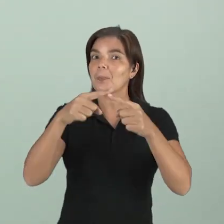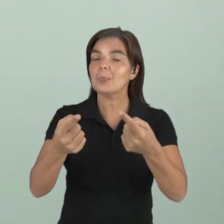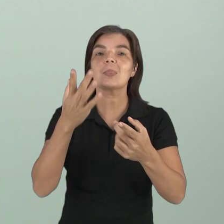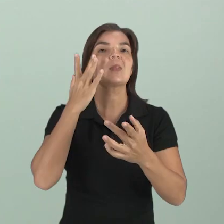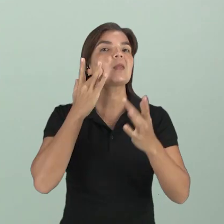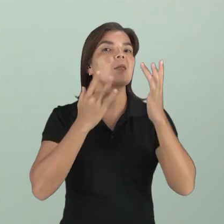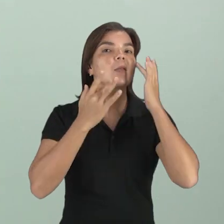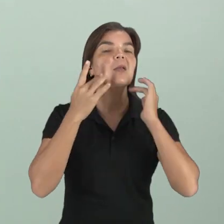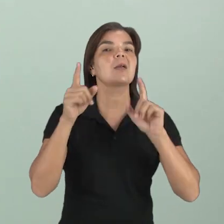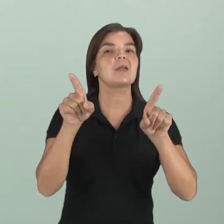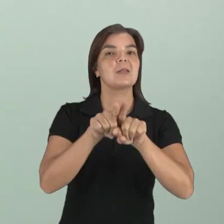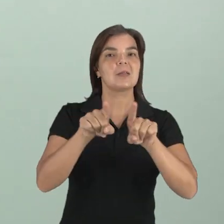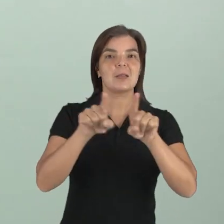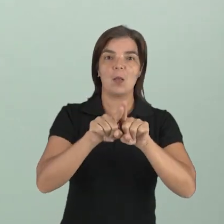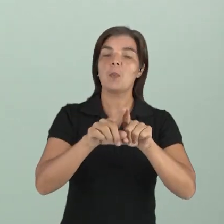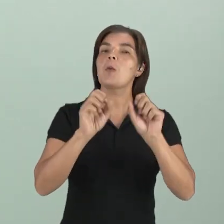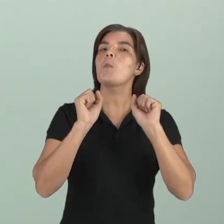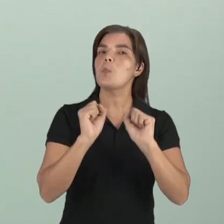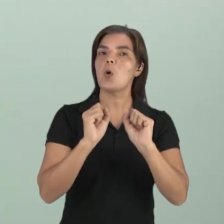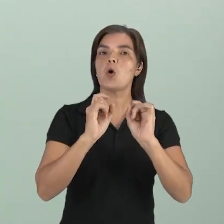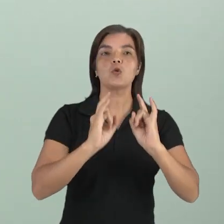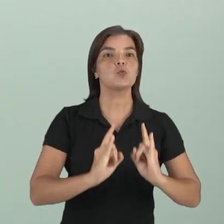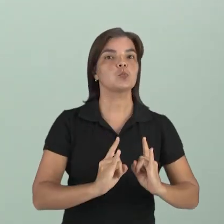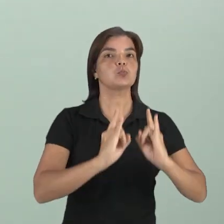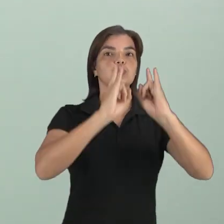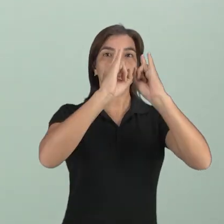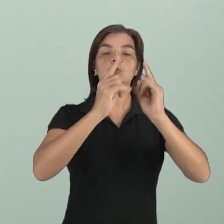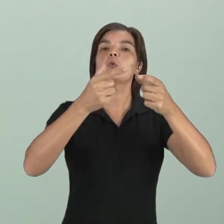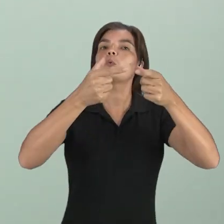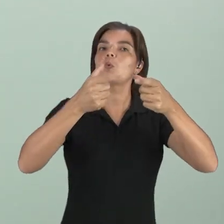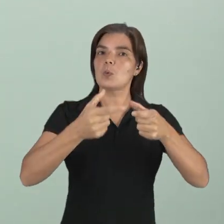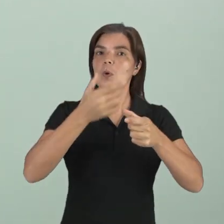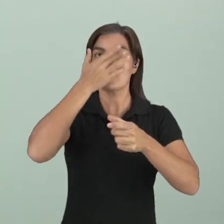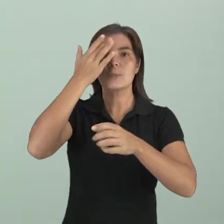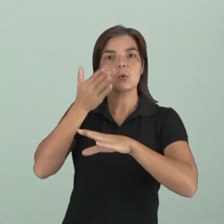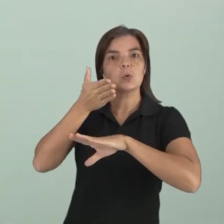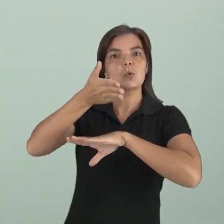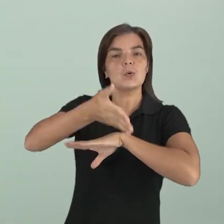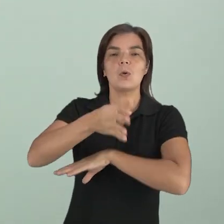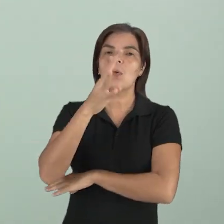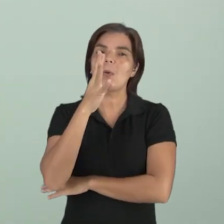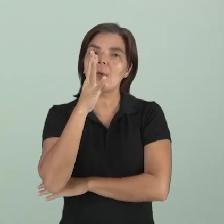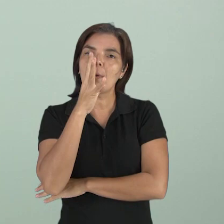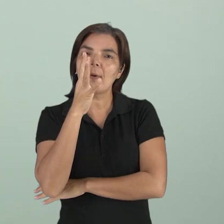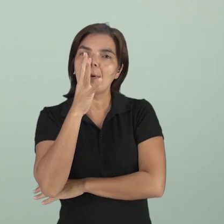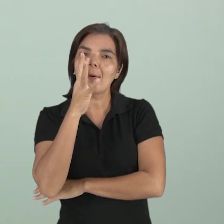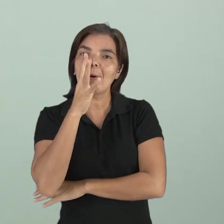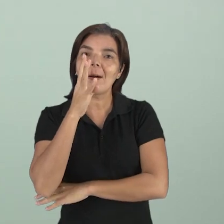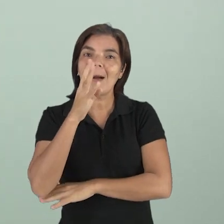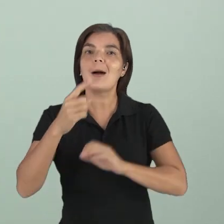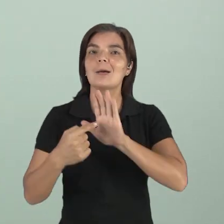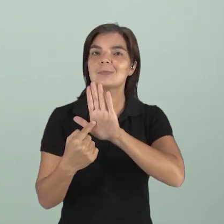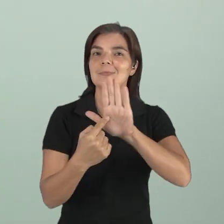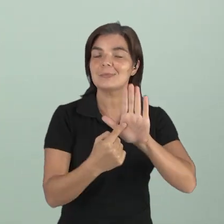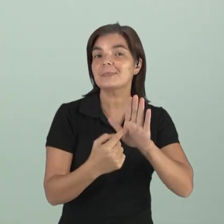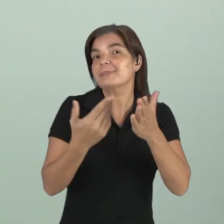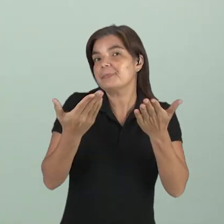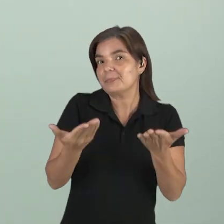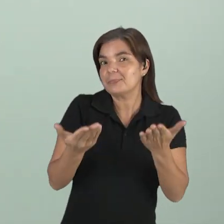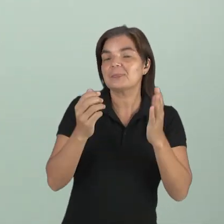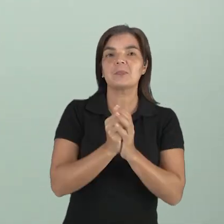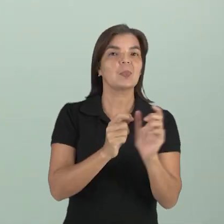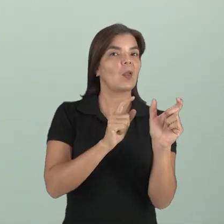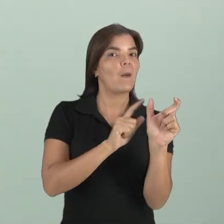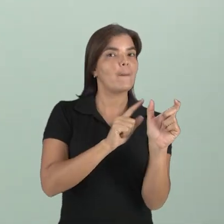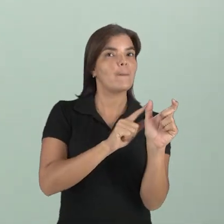teatro também pode ser um prédio, o lugar onde as pessoas vão para assistir aquela apresentação. Então,